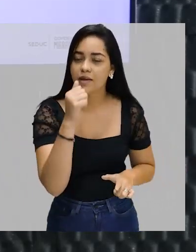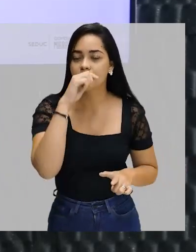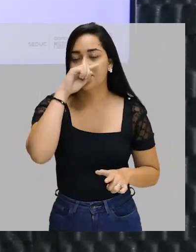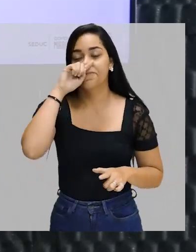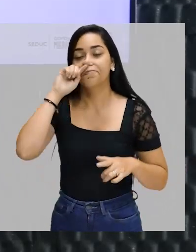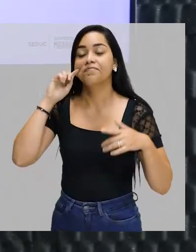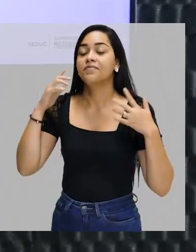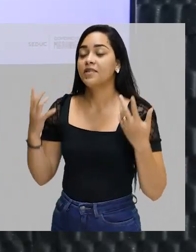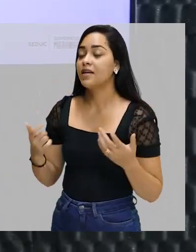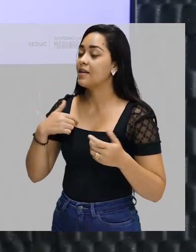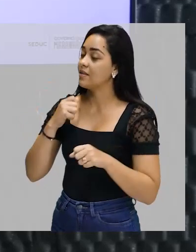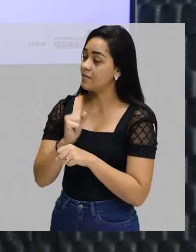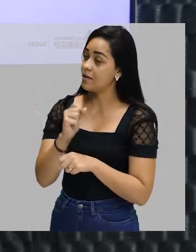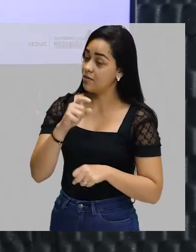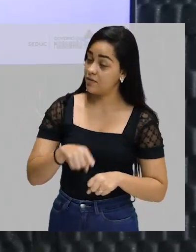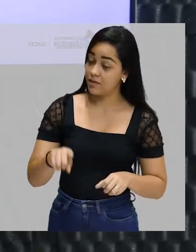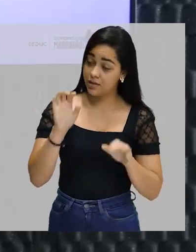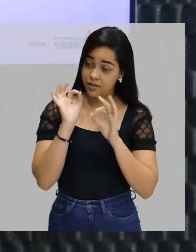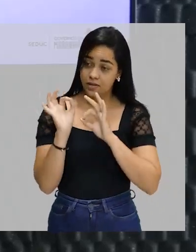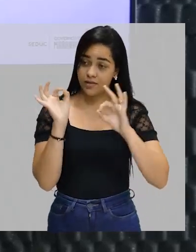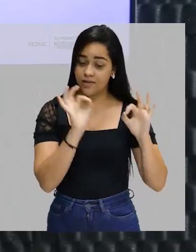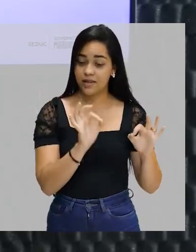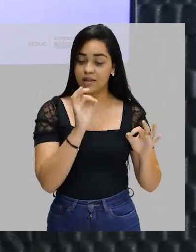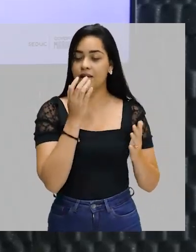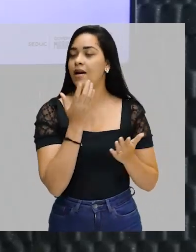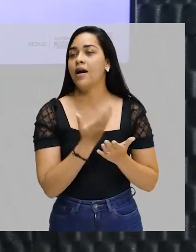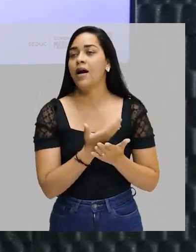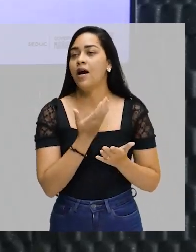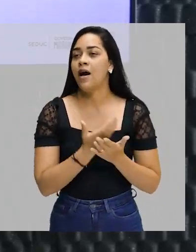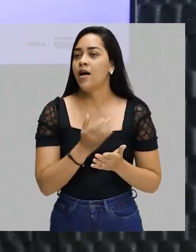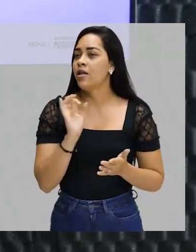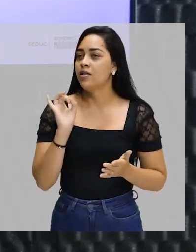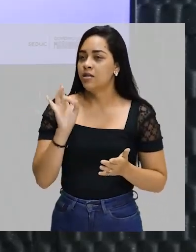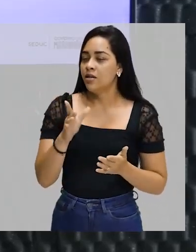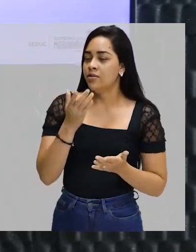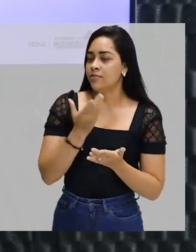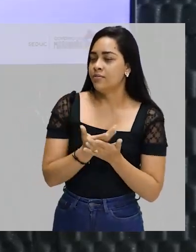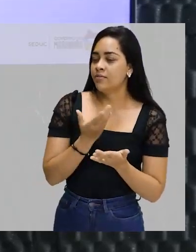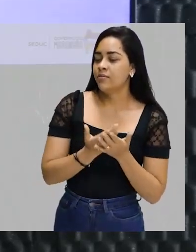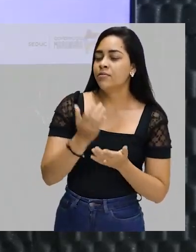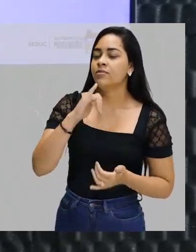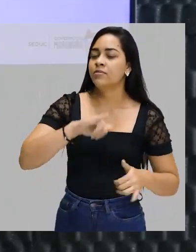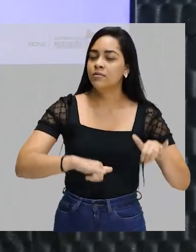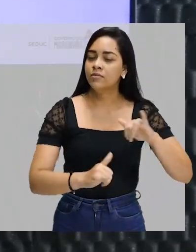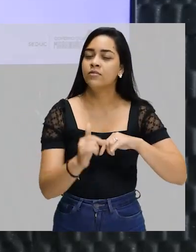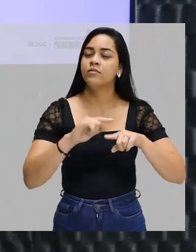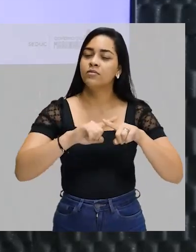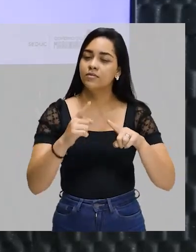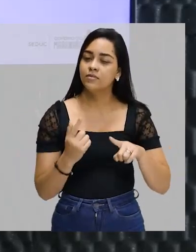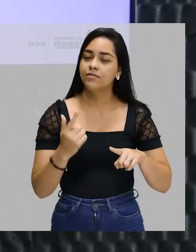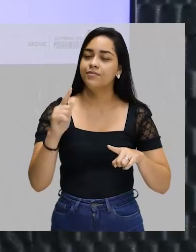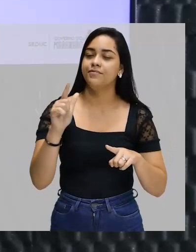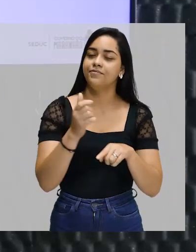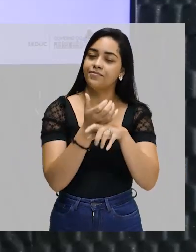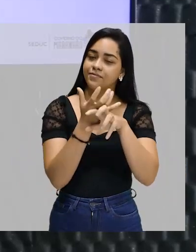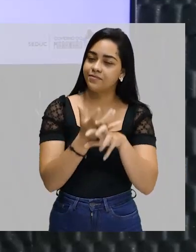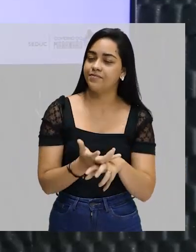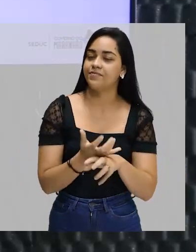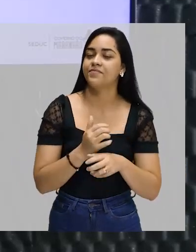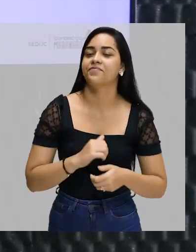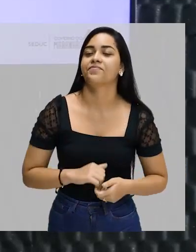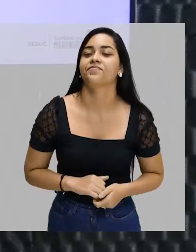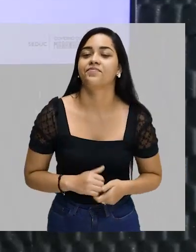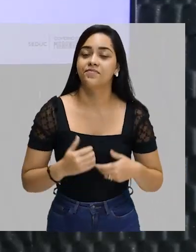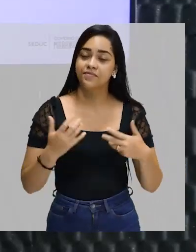Bom, eu espero que você esteja acompanhando as nossas aulas, não apenas as aulas de Química, mas também dos outros componentes